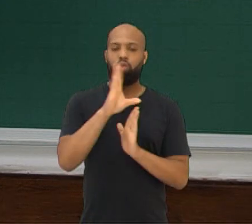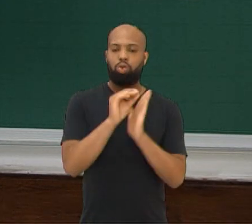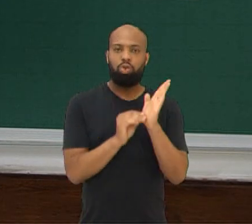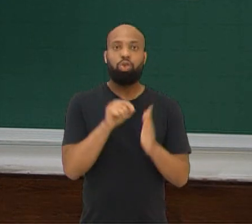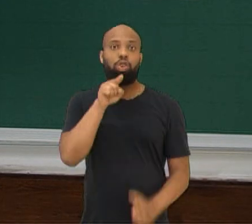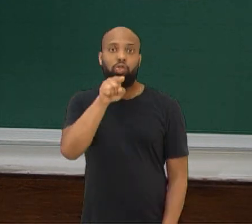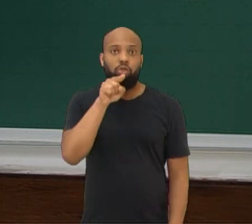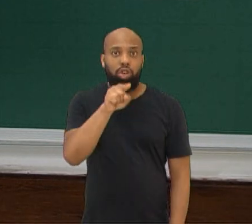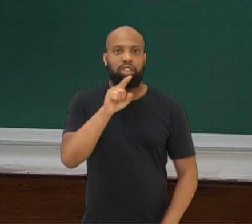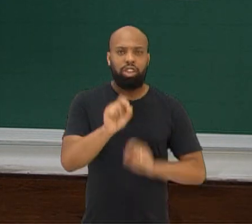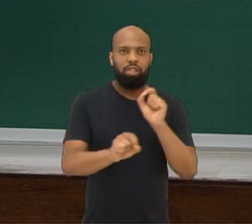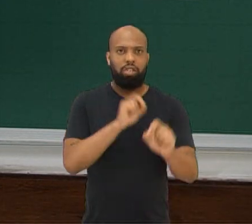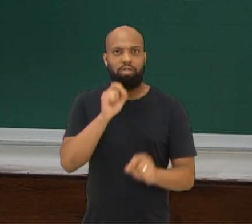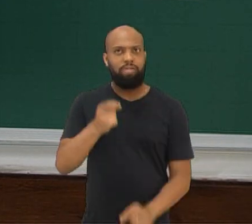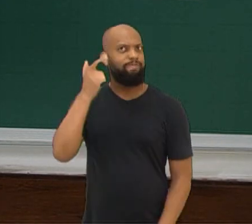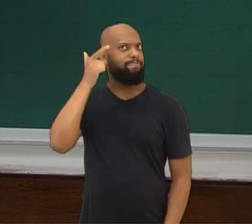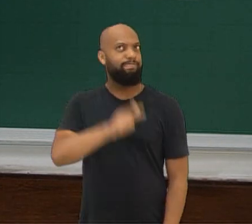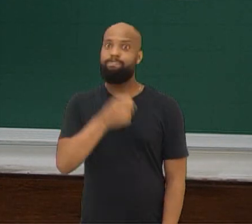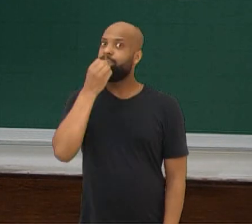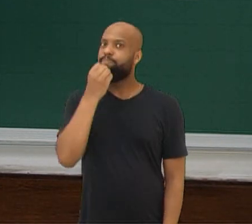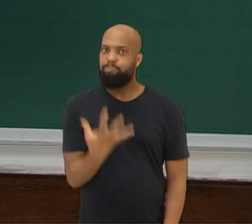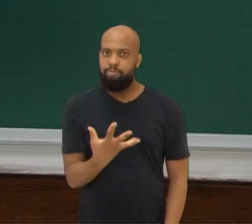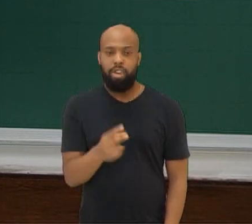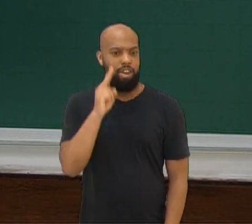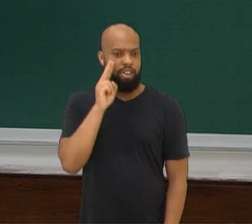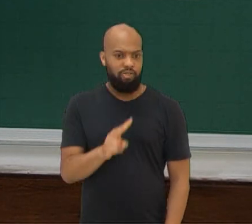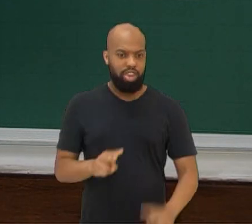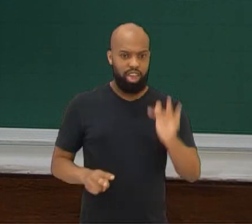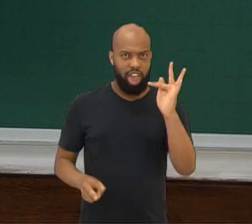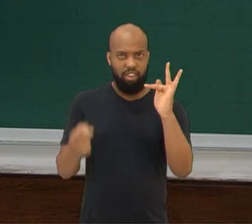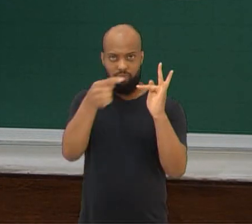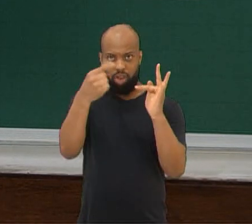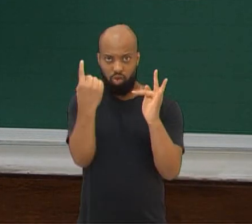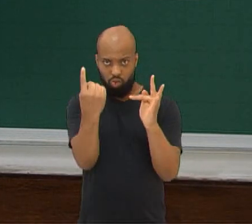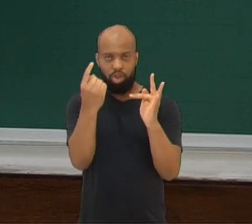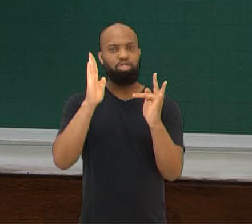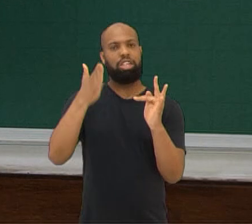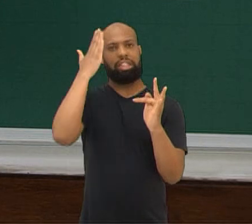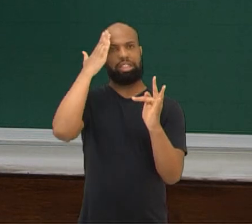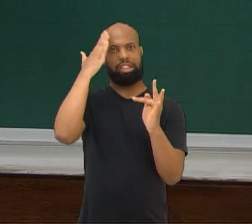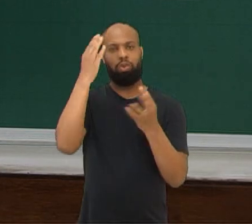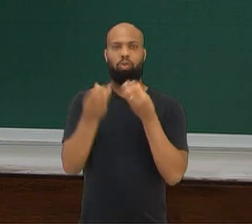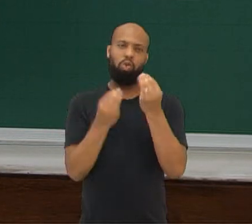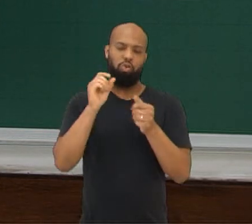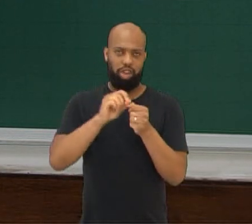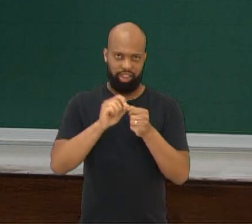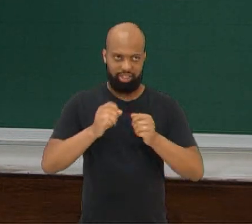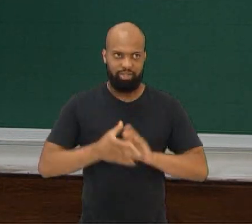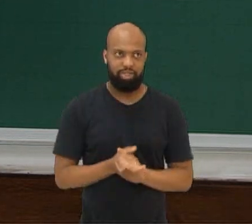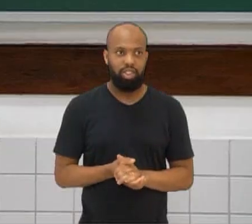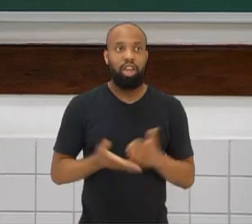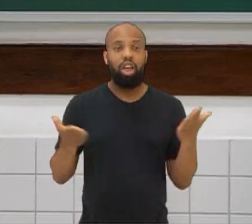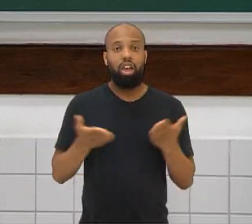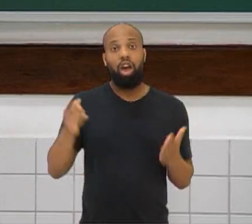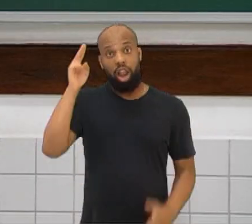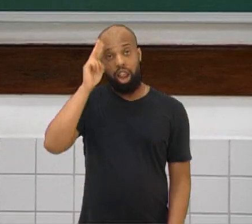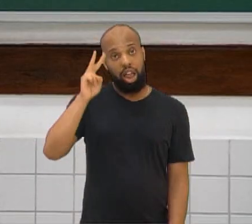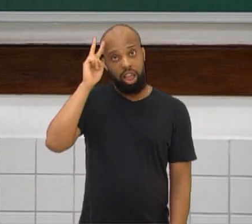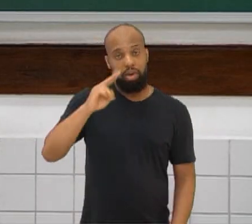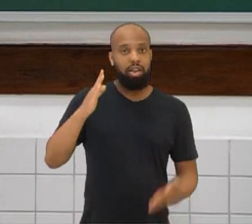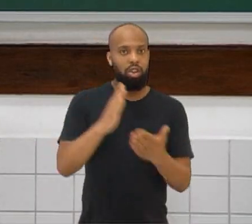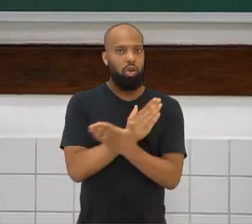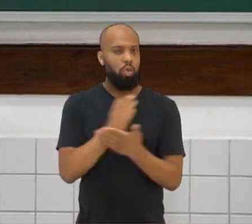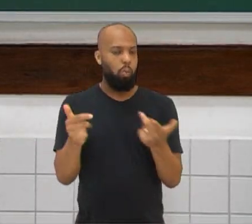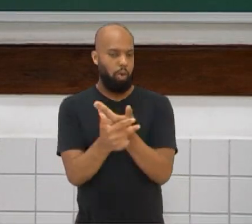que vocês fiquem craque. A hora que falar em função inversa, vocês vão lembrar de como nós temos que fazer. Vamos lá, relembrando